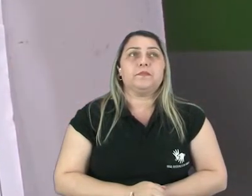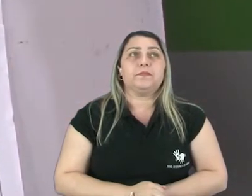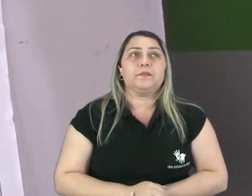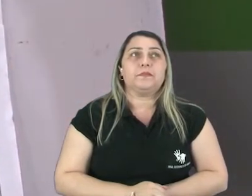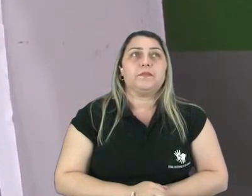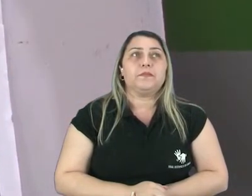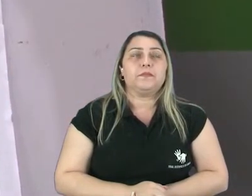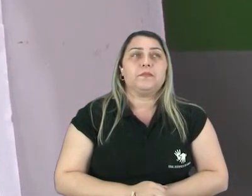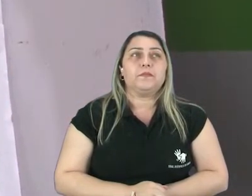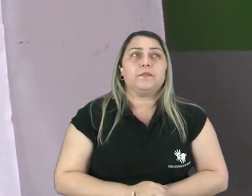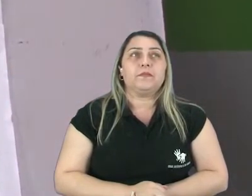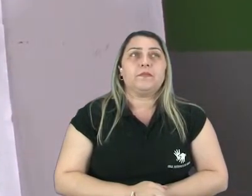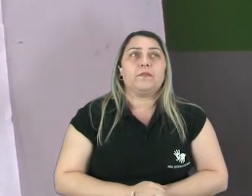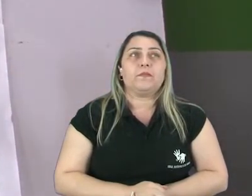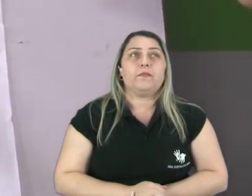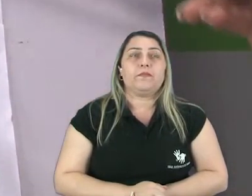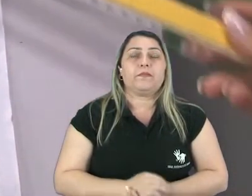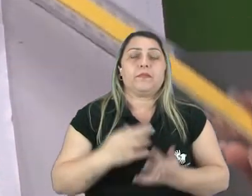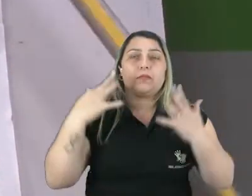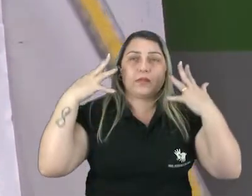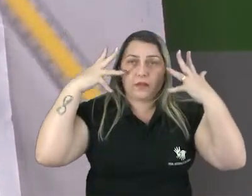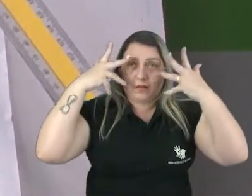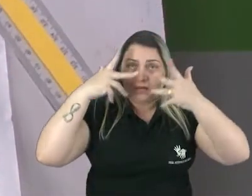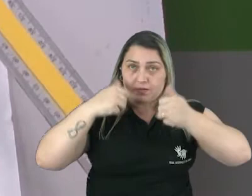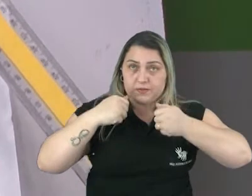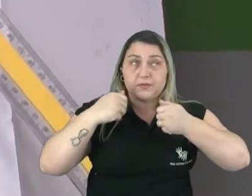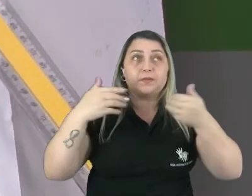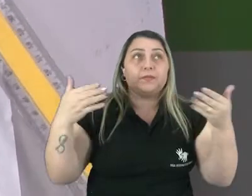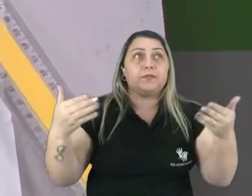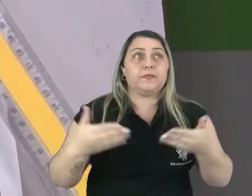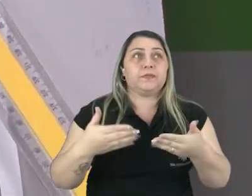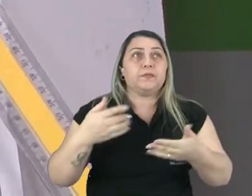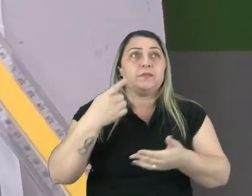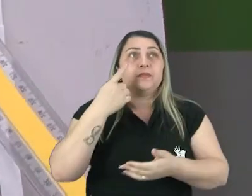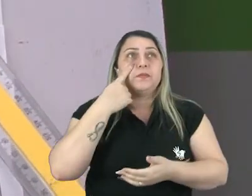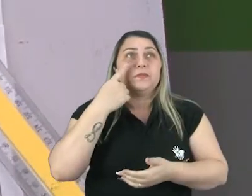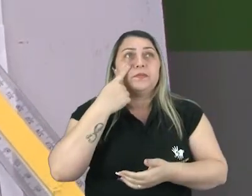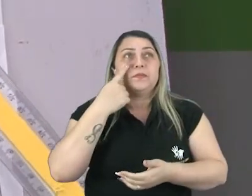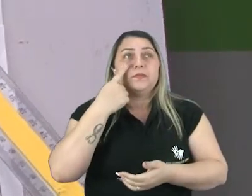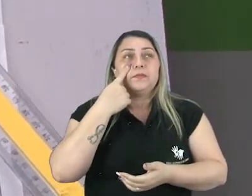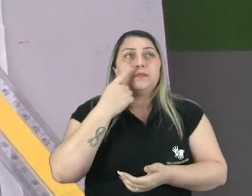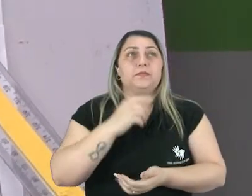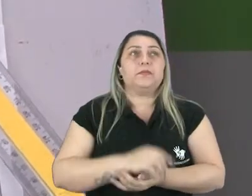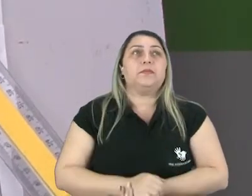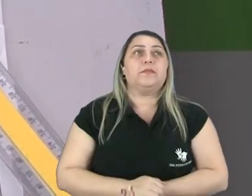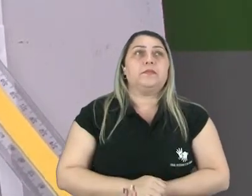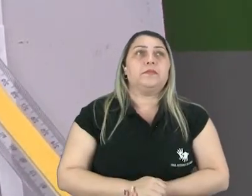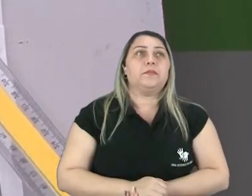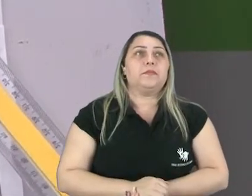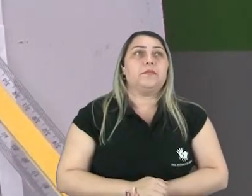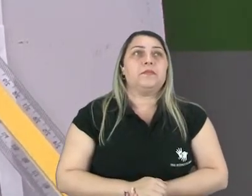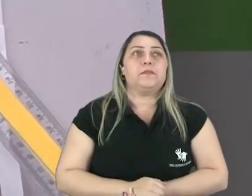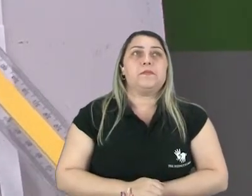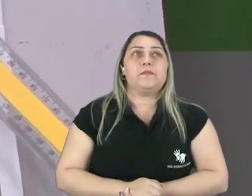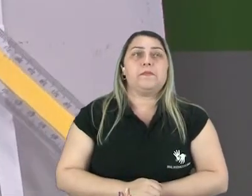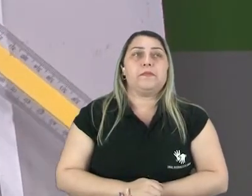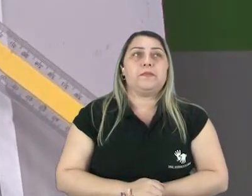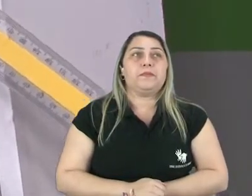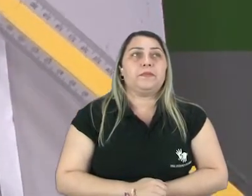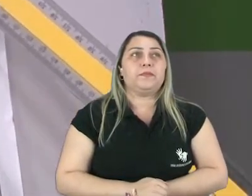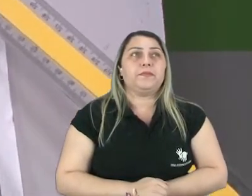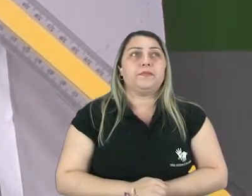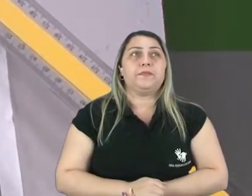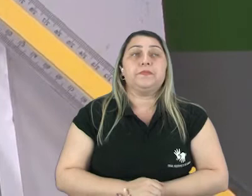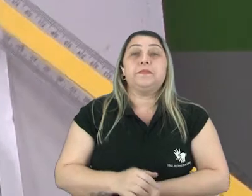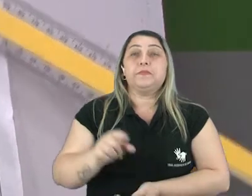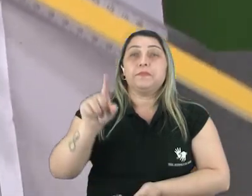certo? 3 metros. Agora, vamos observar as medidas do leão. O leão,